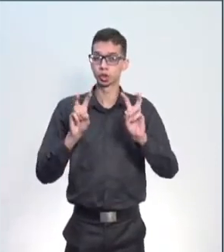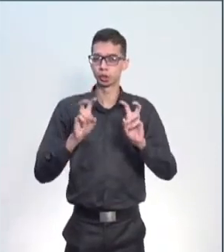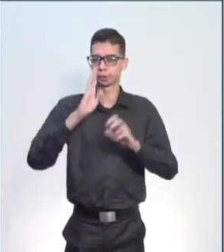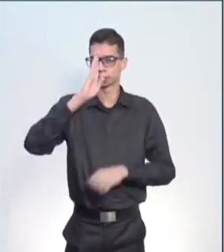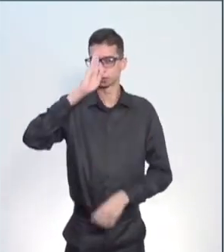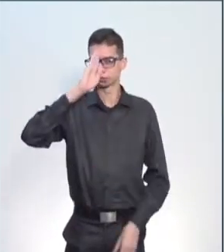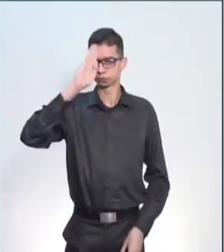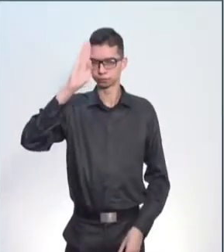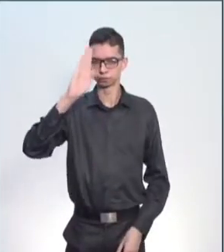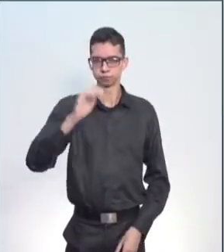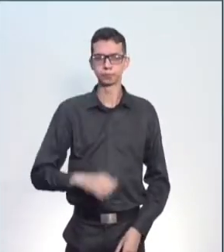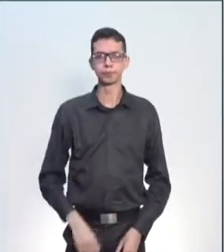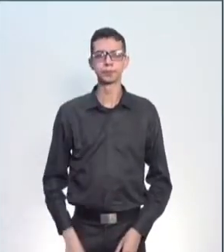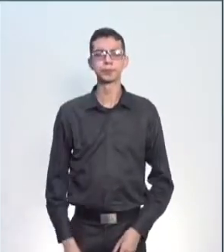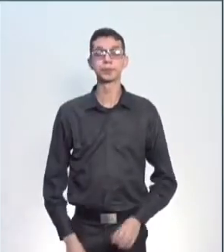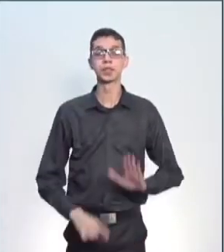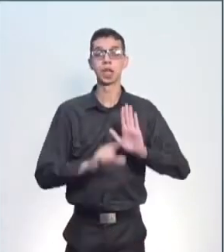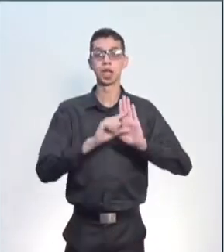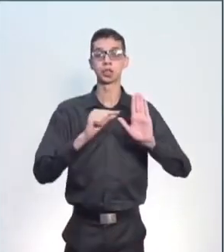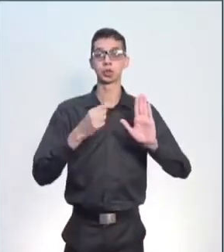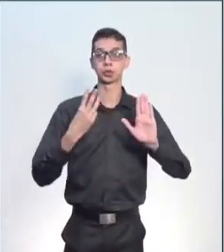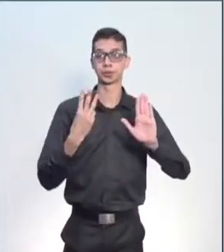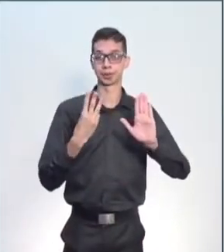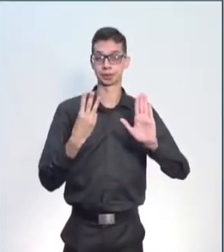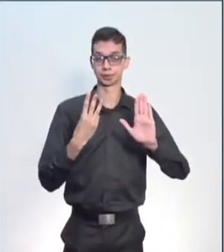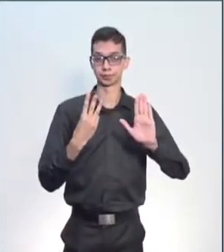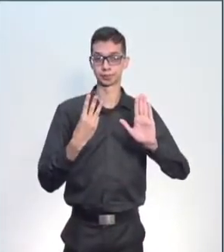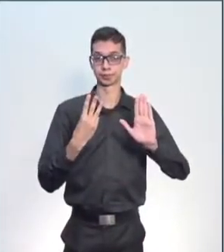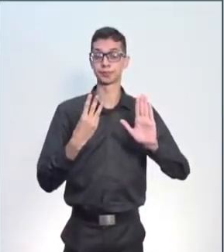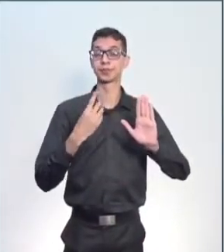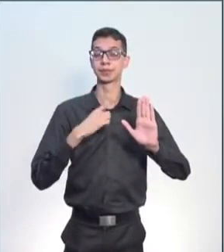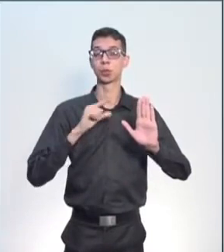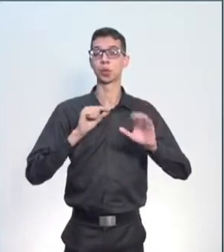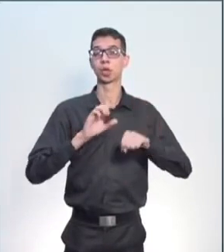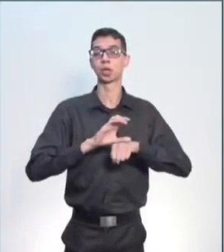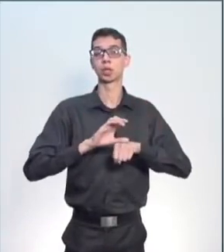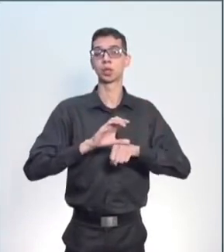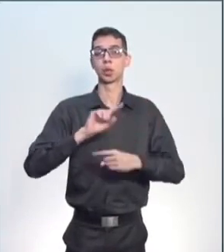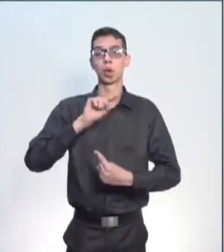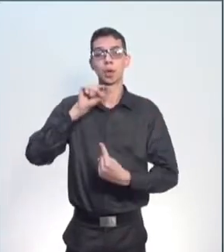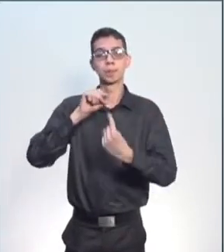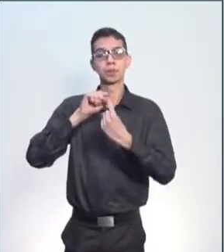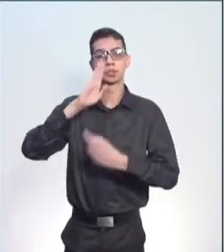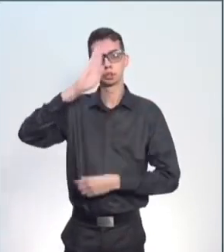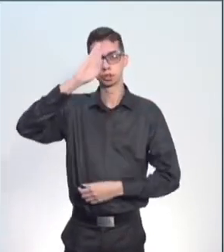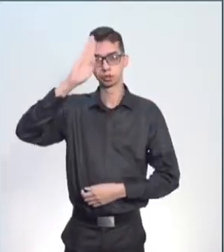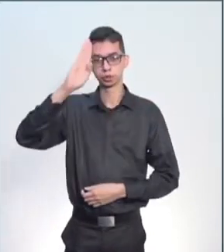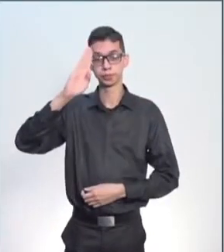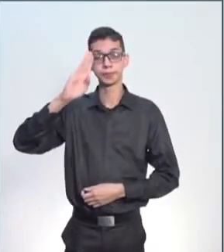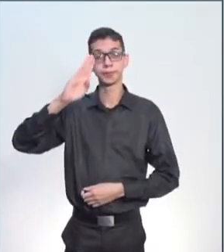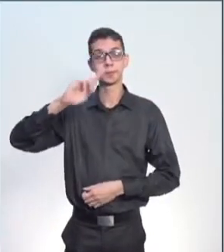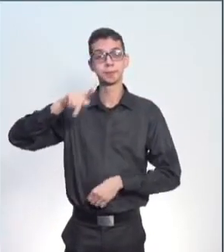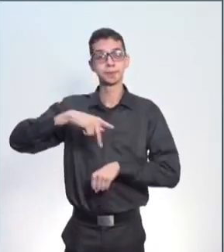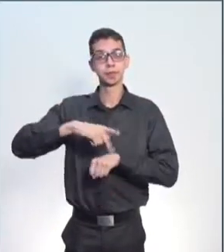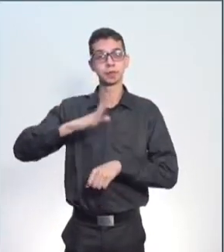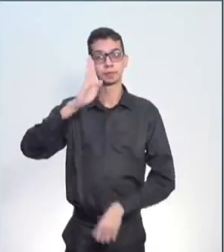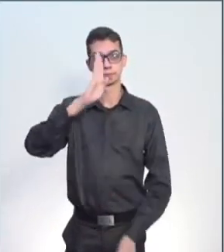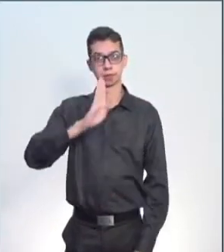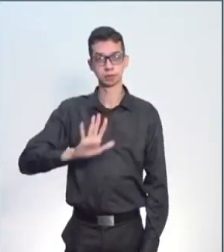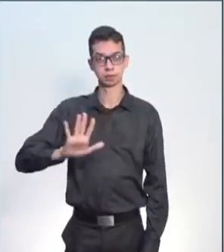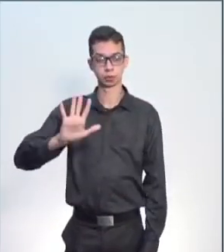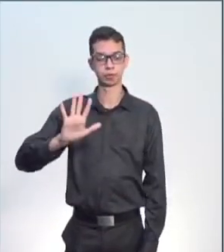título 1, artigo 3º, constituem-se objetivos fundamentais da República Federativa do Brasil.